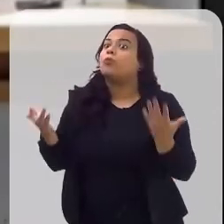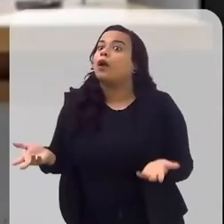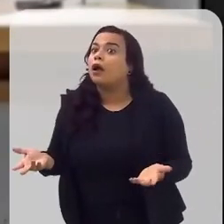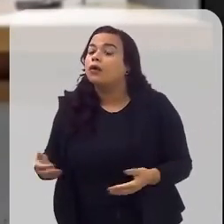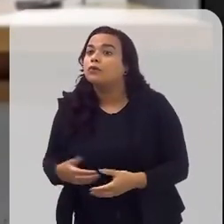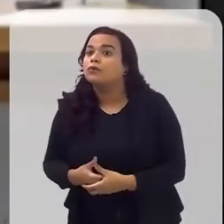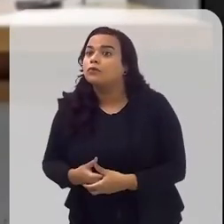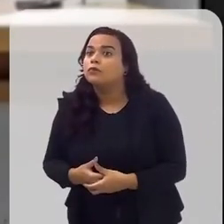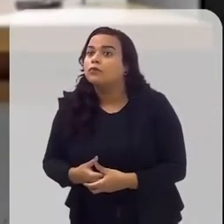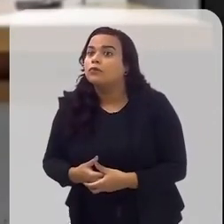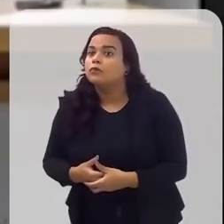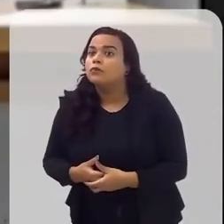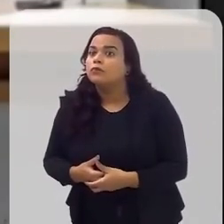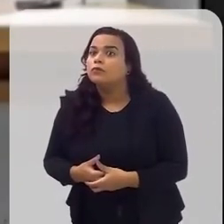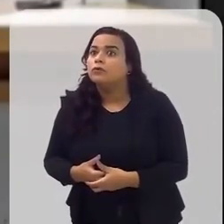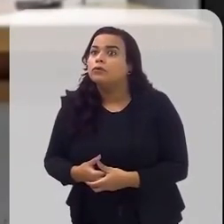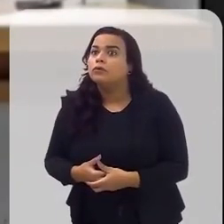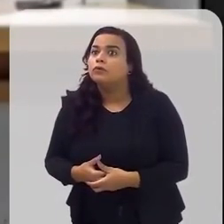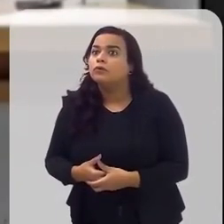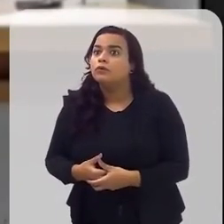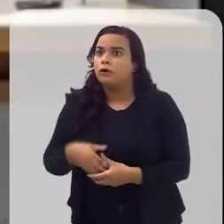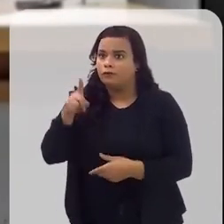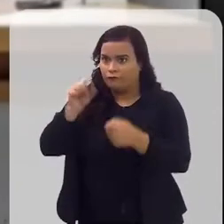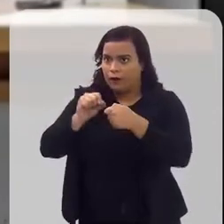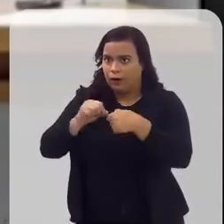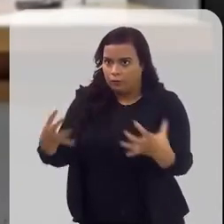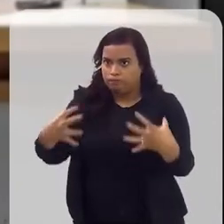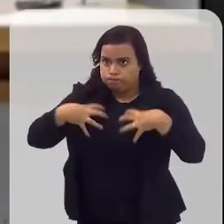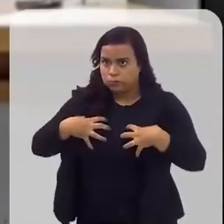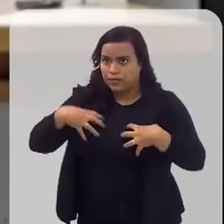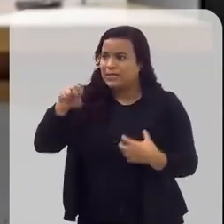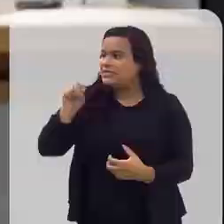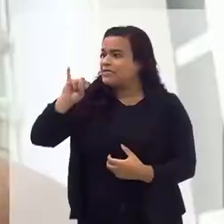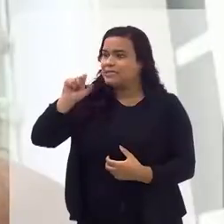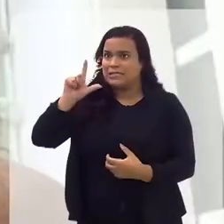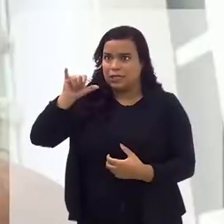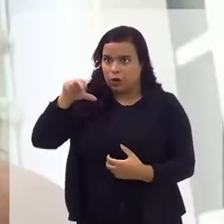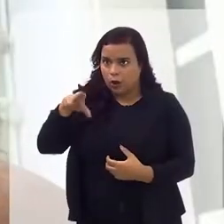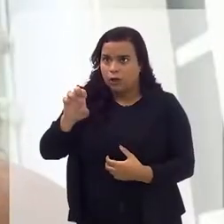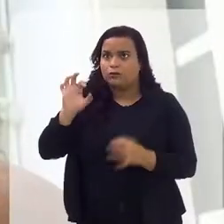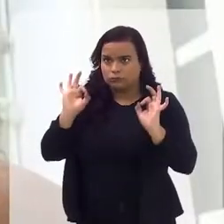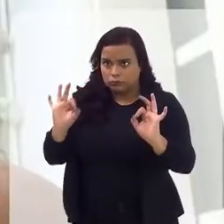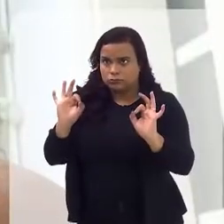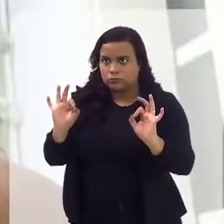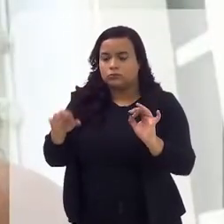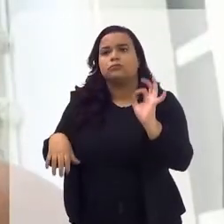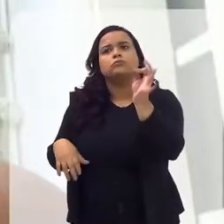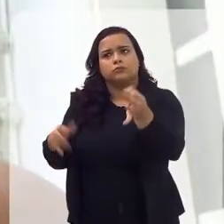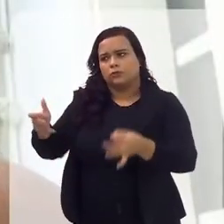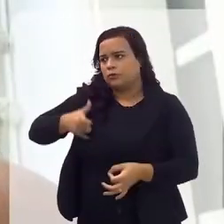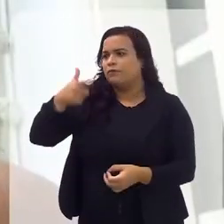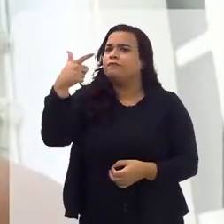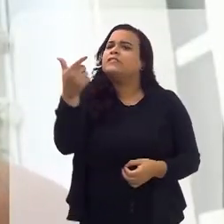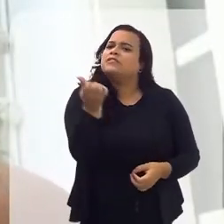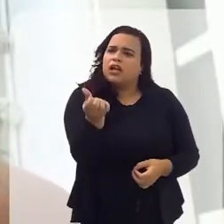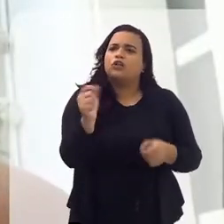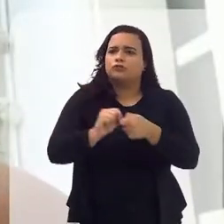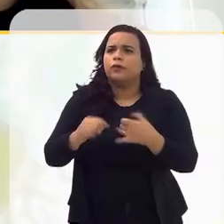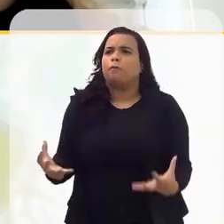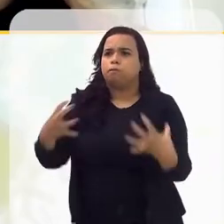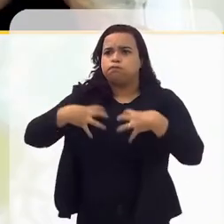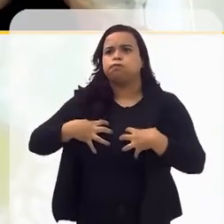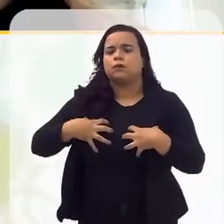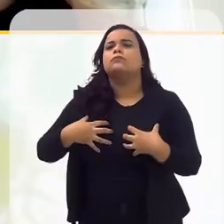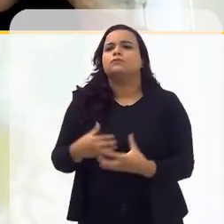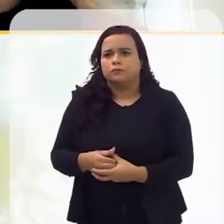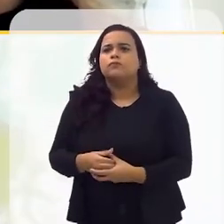anos, Ingrid? Você colocou próteses mamárias, não é isso? isso. Eu estava, acho, com 26 anos. Aí